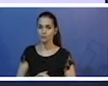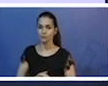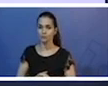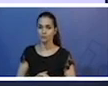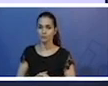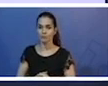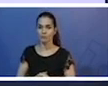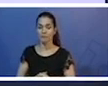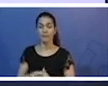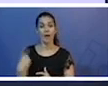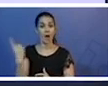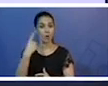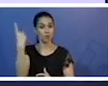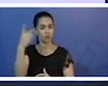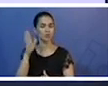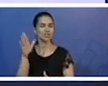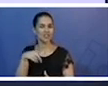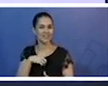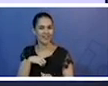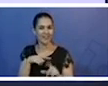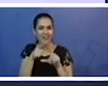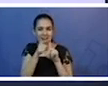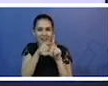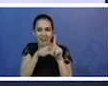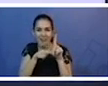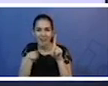tenho só uma, certo?